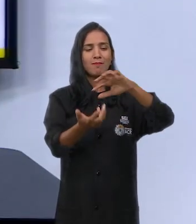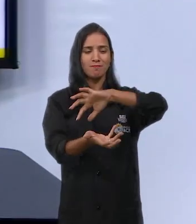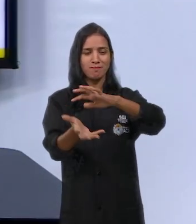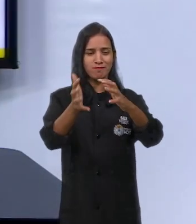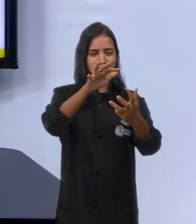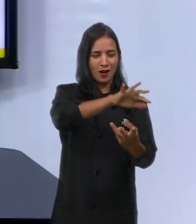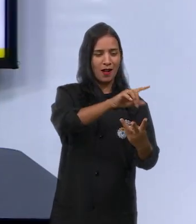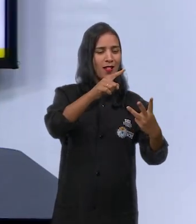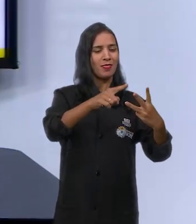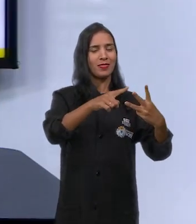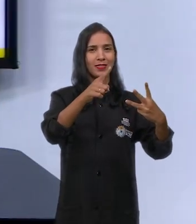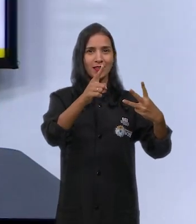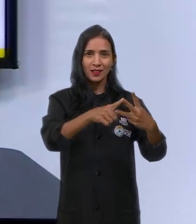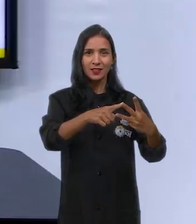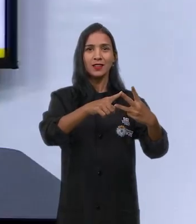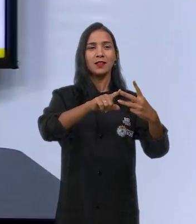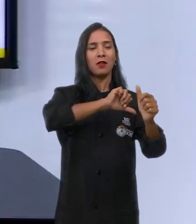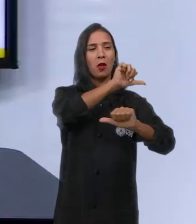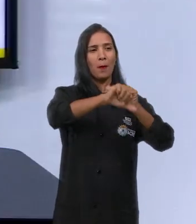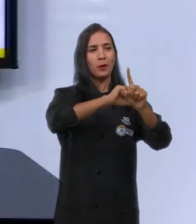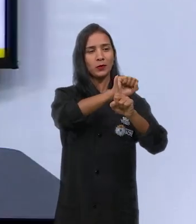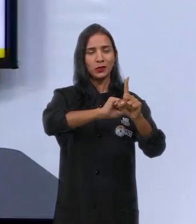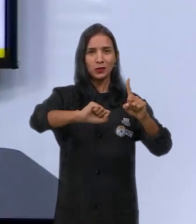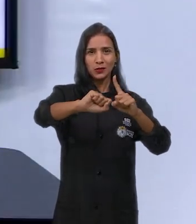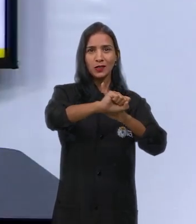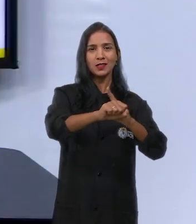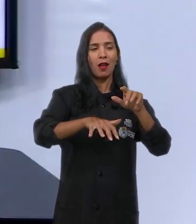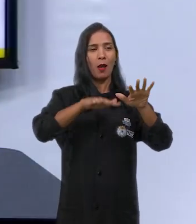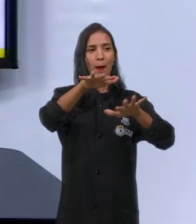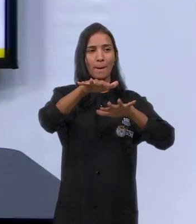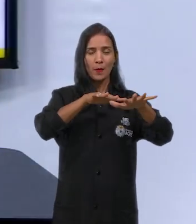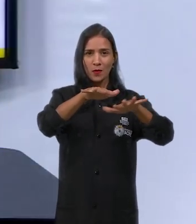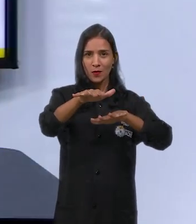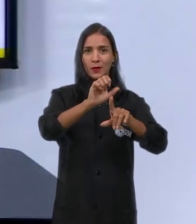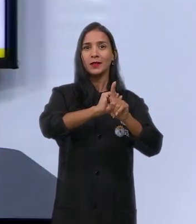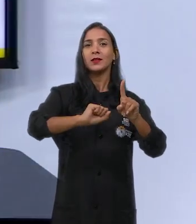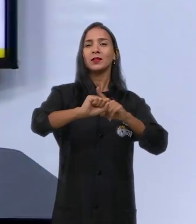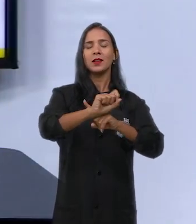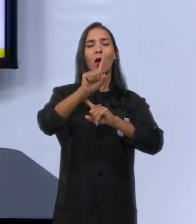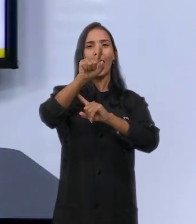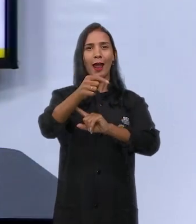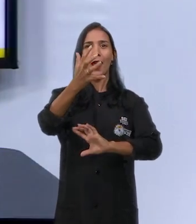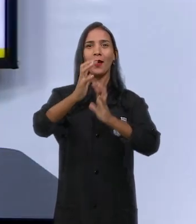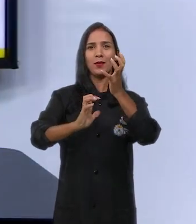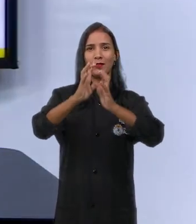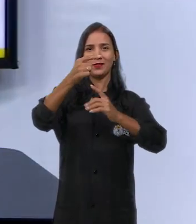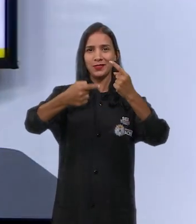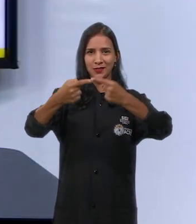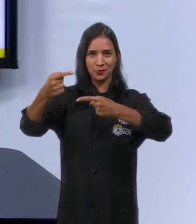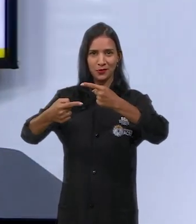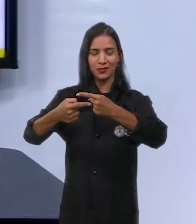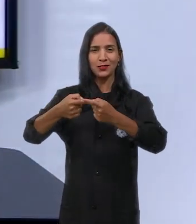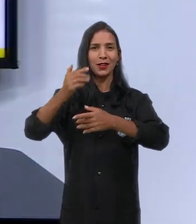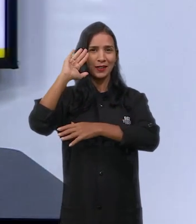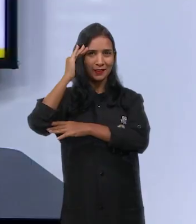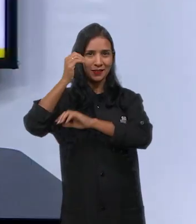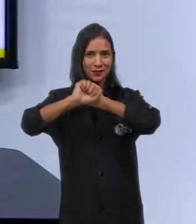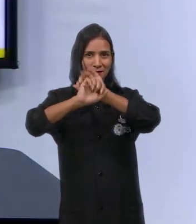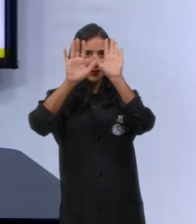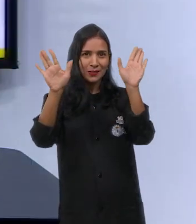transformação social, parabéns, é uma revolução política. Entenderam aí? Ótimo, vamos em